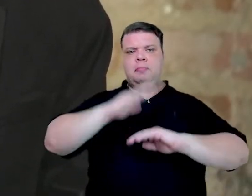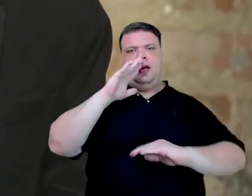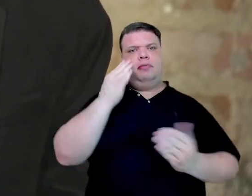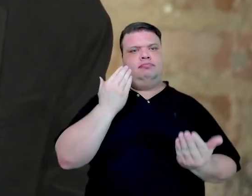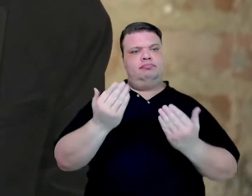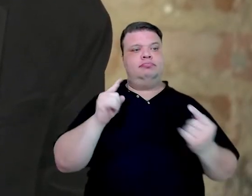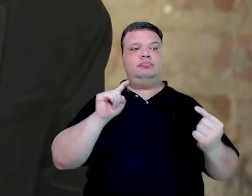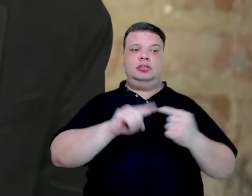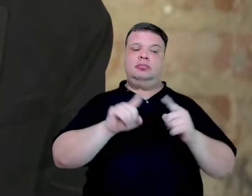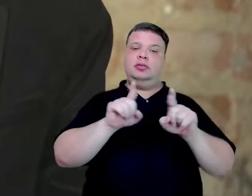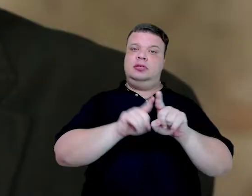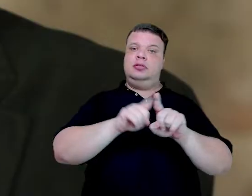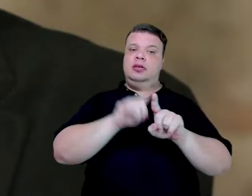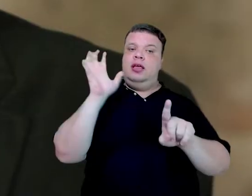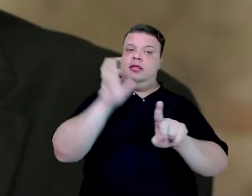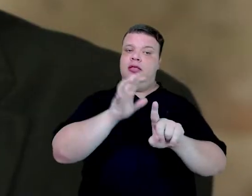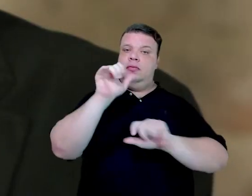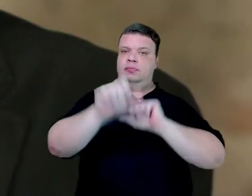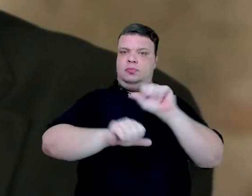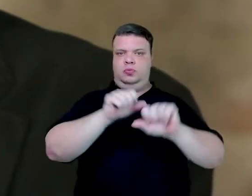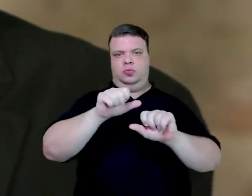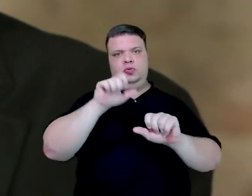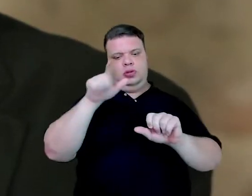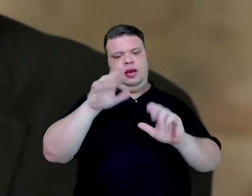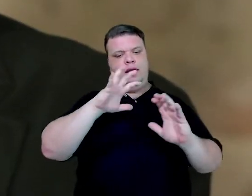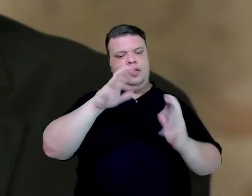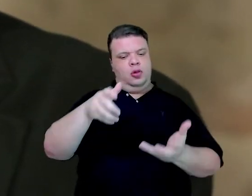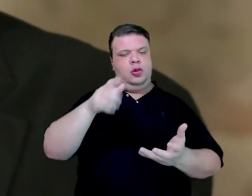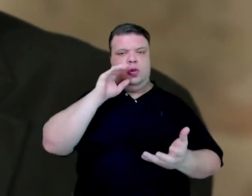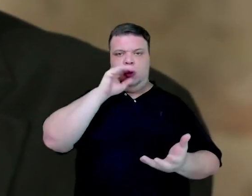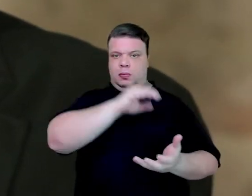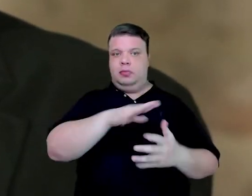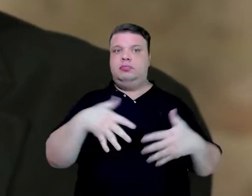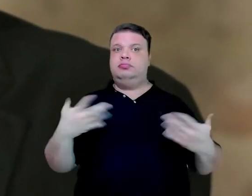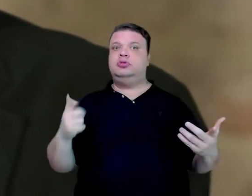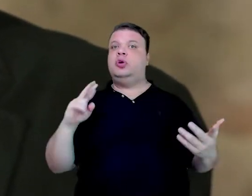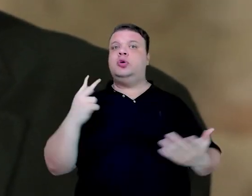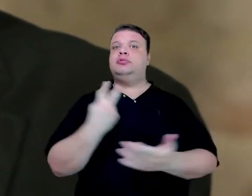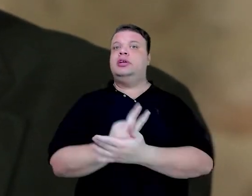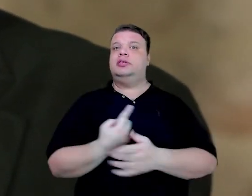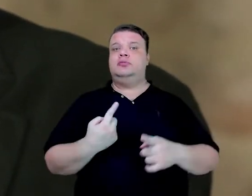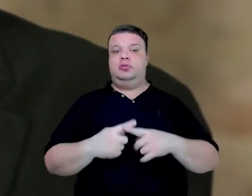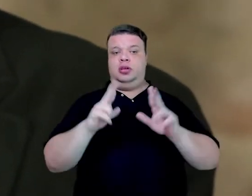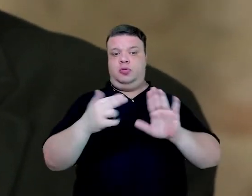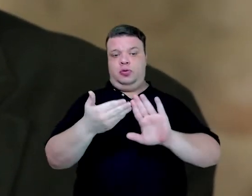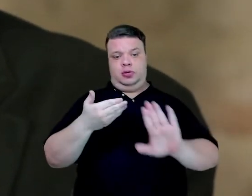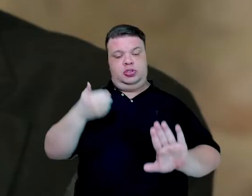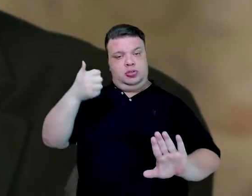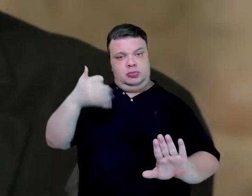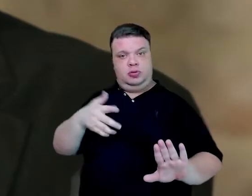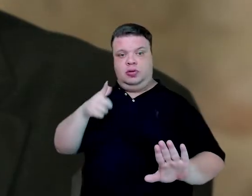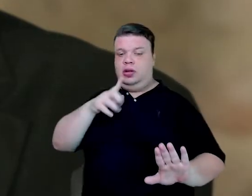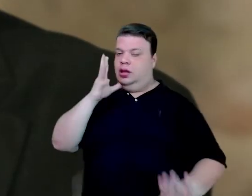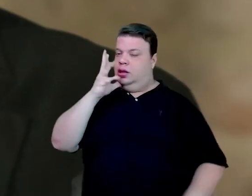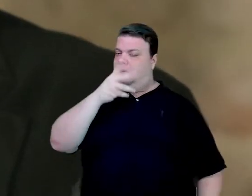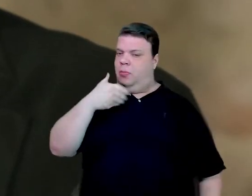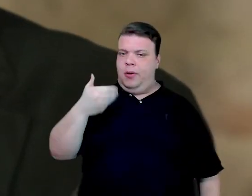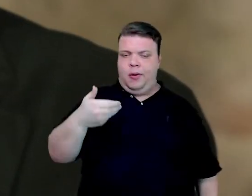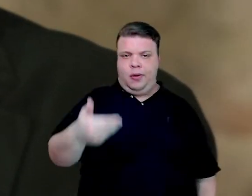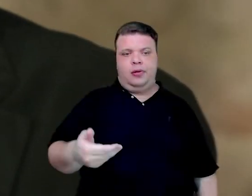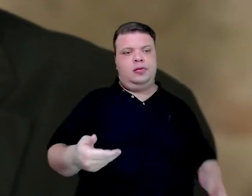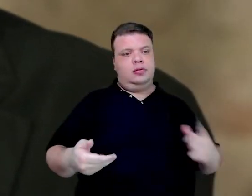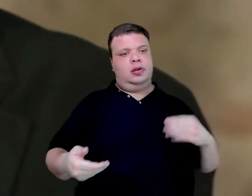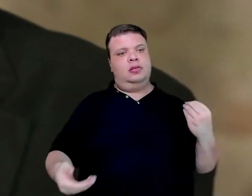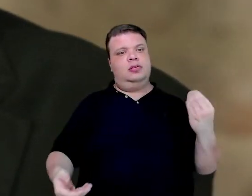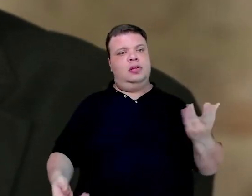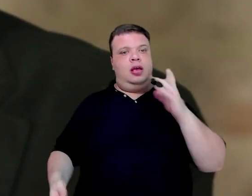interface atmosfera-oceano, os seus impactos podem ser muito mais abrangentes e, consequentemente, interferindo no clima global.